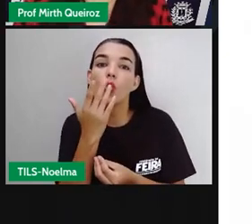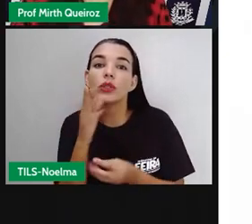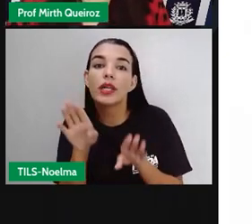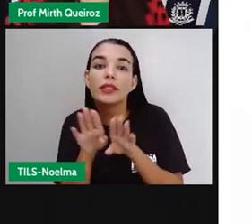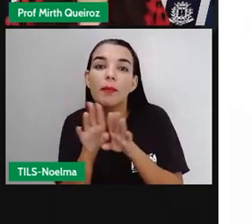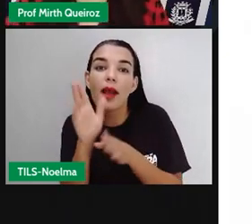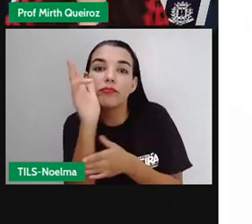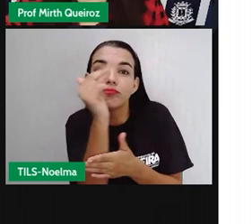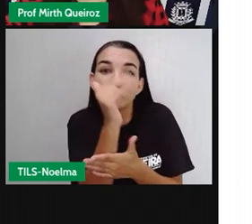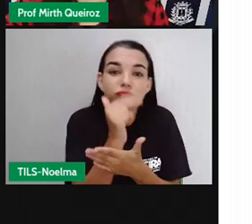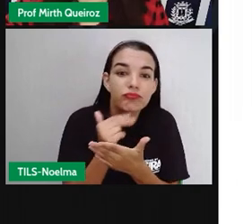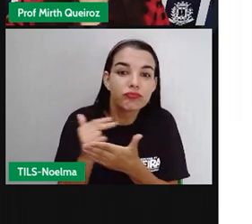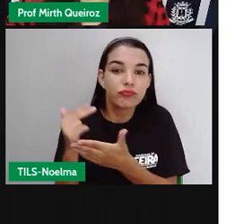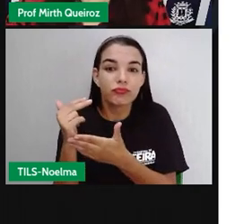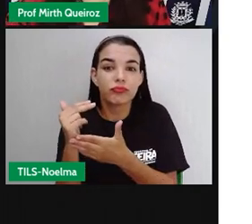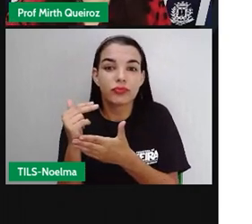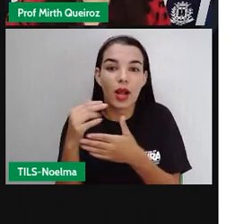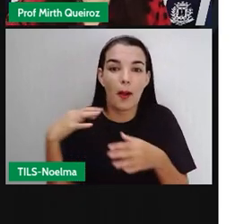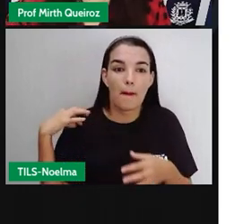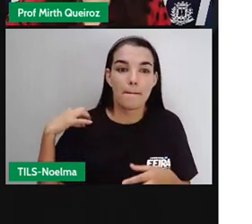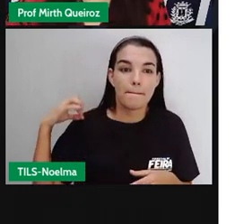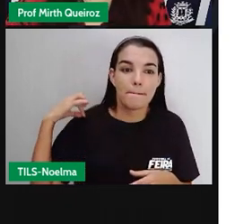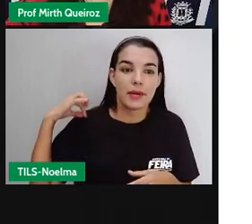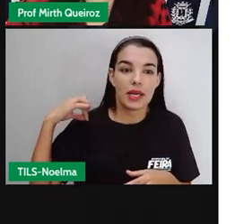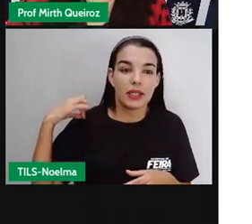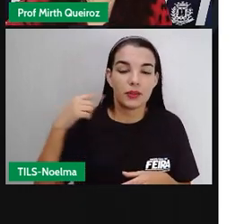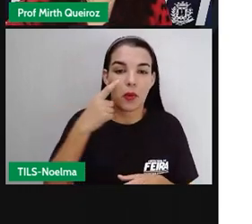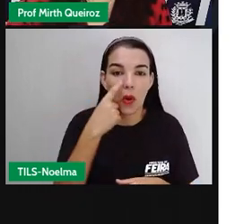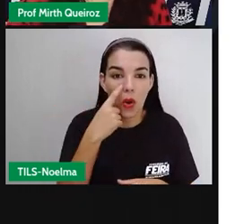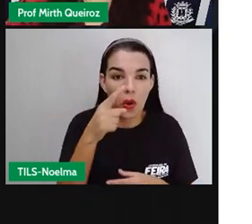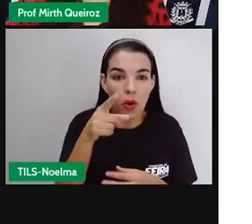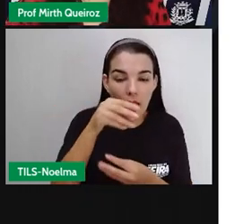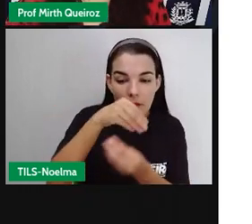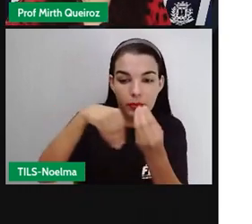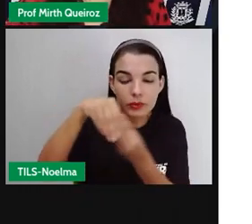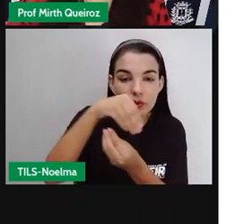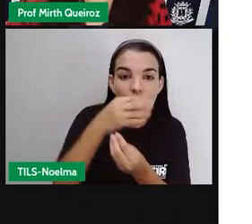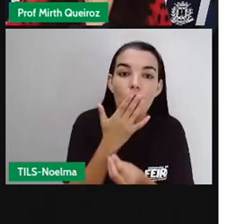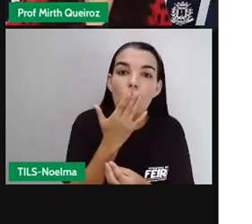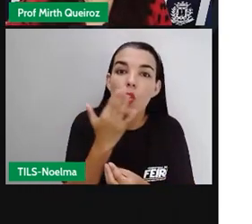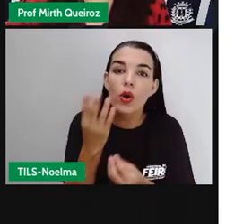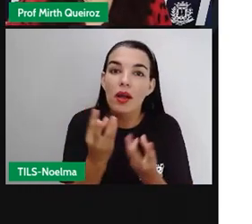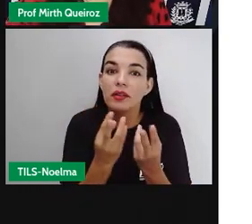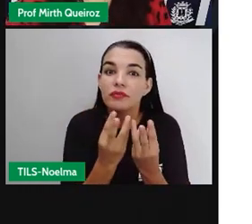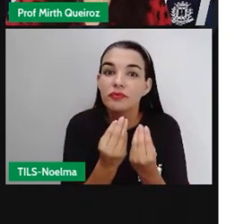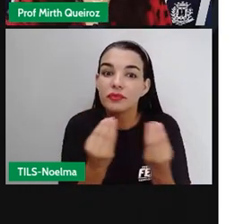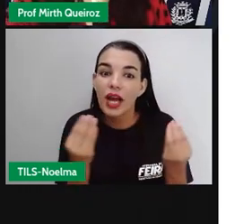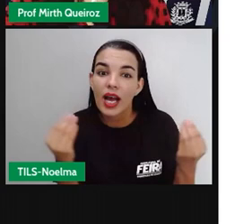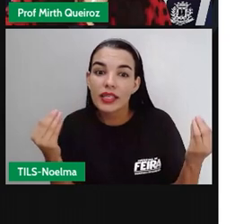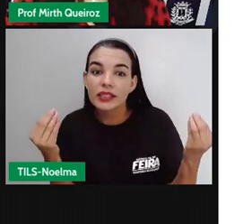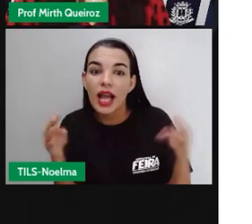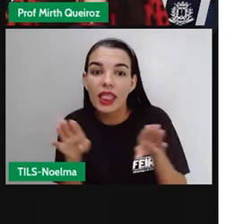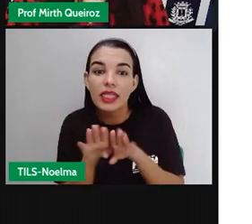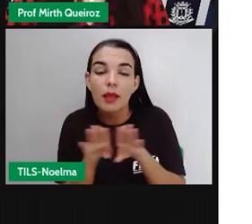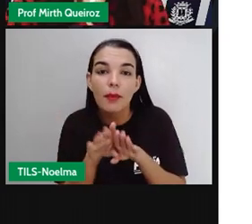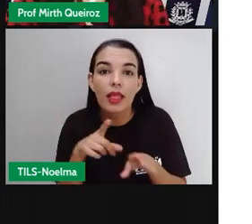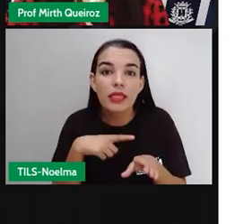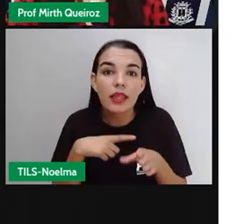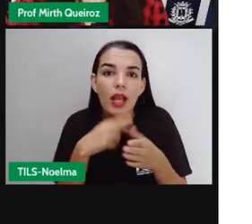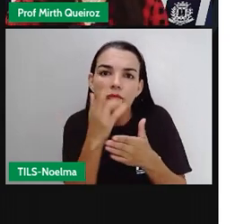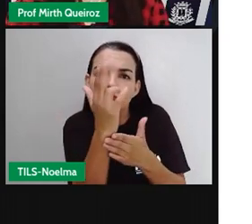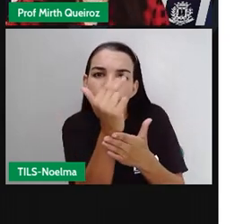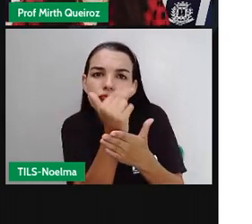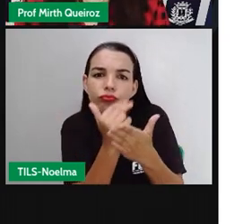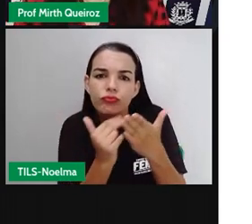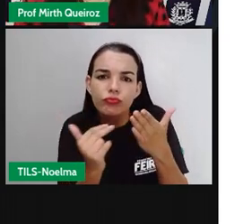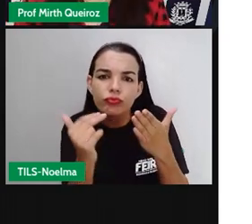um tecido, onde nós temos aqui a mistura de cores, porque temos cores variadas, e também temos aí uma mistura de formas,